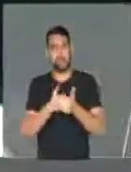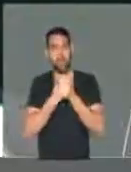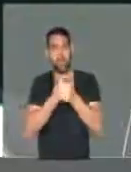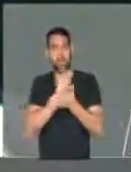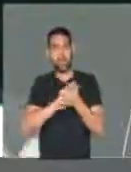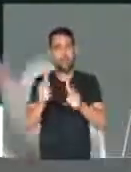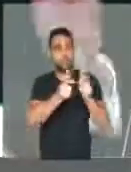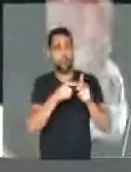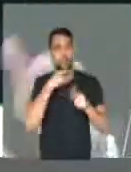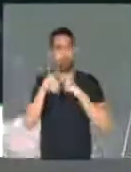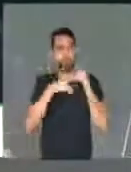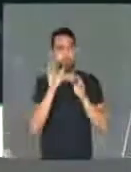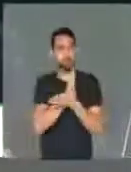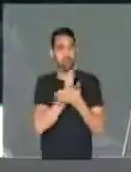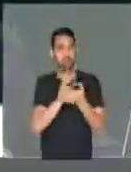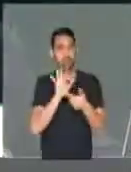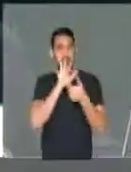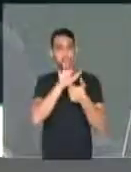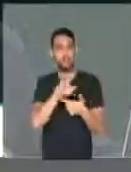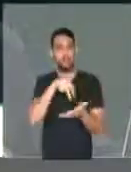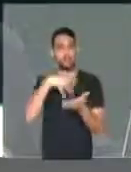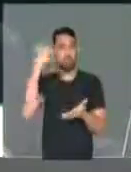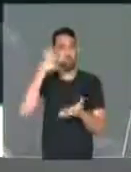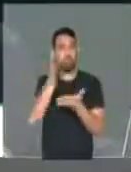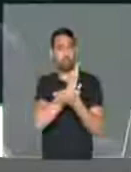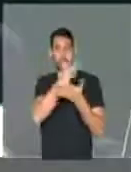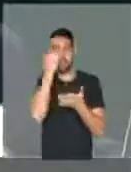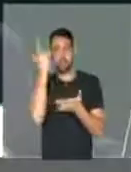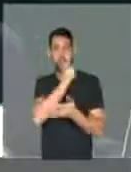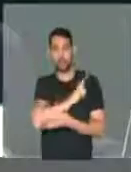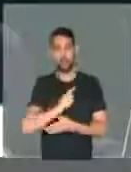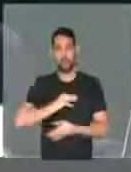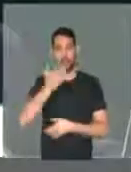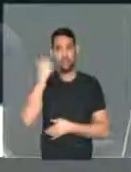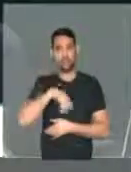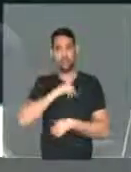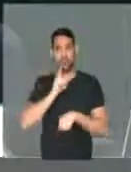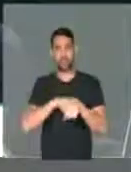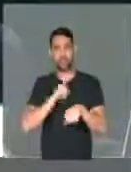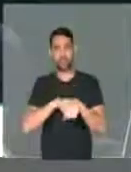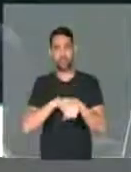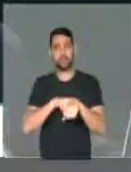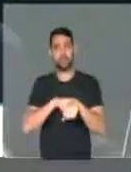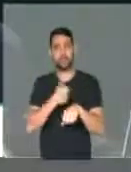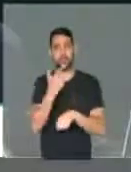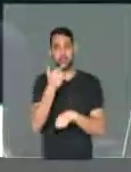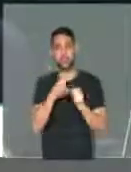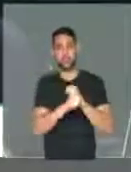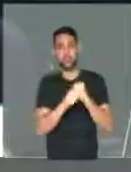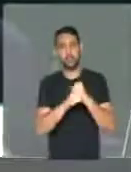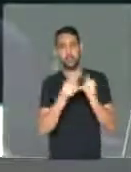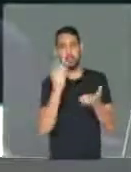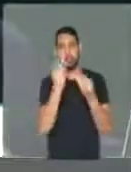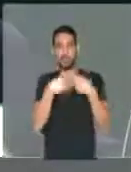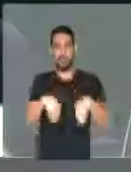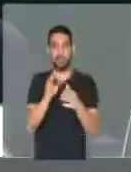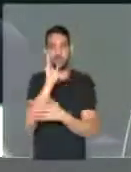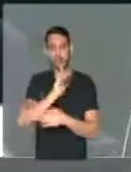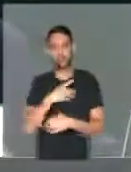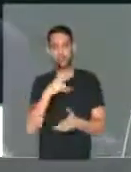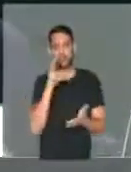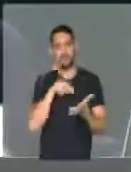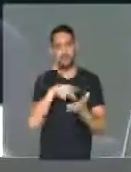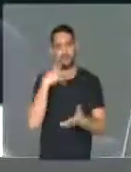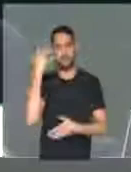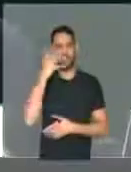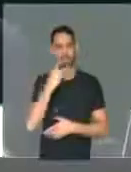nada a lugar nenhum. Só está dando palanque para aqueles que governaram o país durante 12 anos, quebraram o Brasil e fica aqui